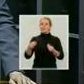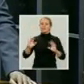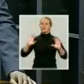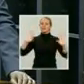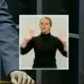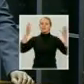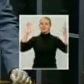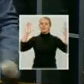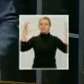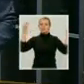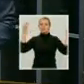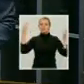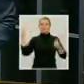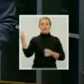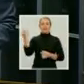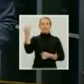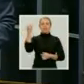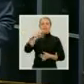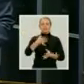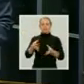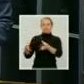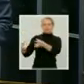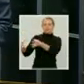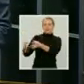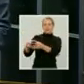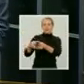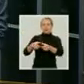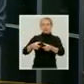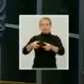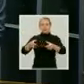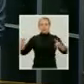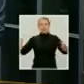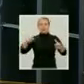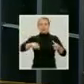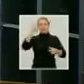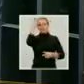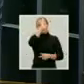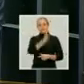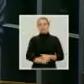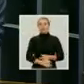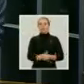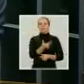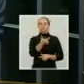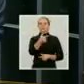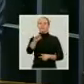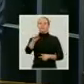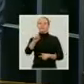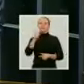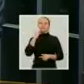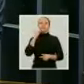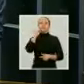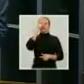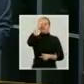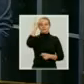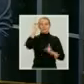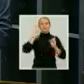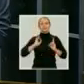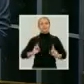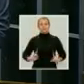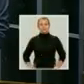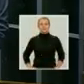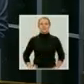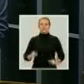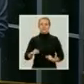esse número, esse grupo tão numeroso da nossa população. 20 milhões de brasileiros possuem alguma deficiência,